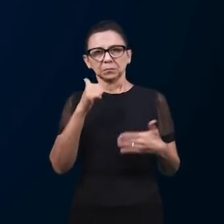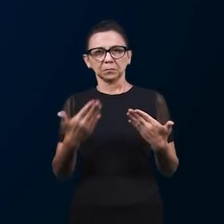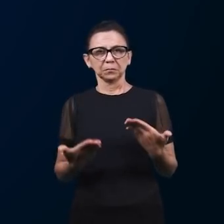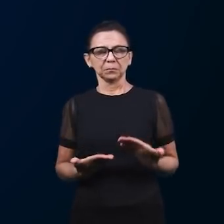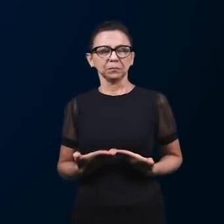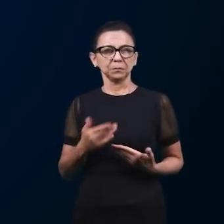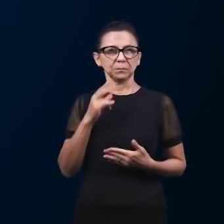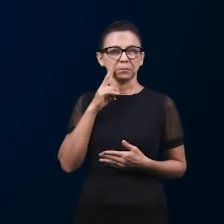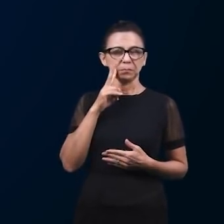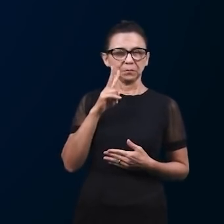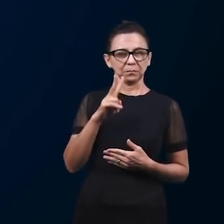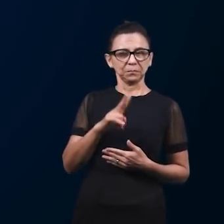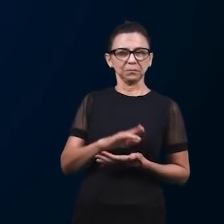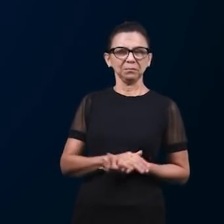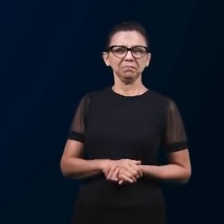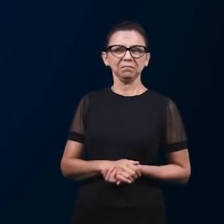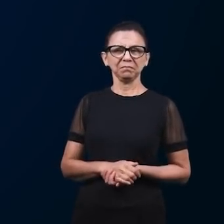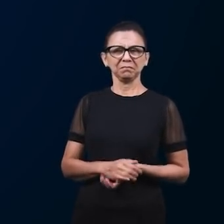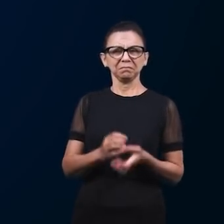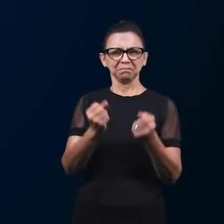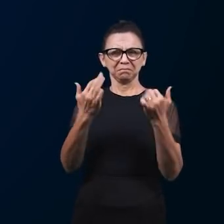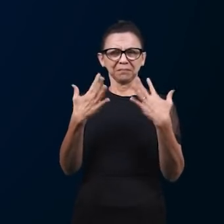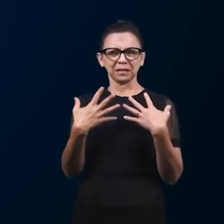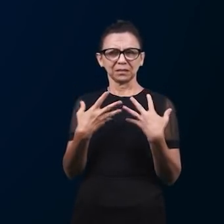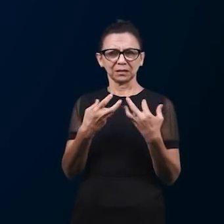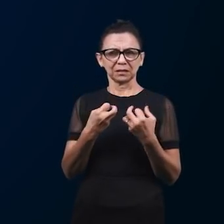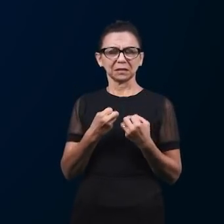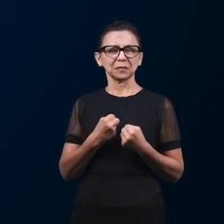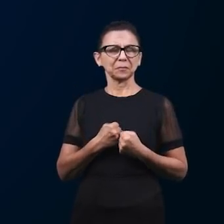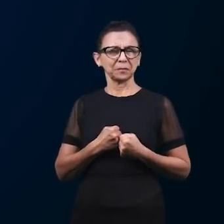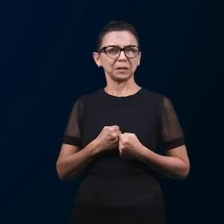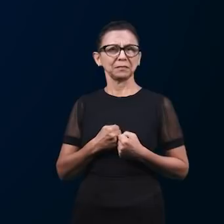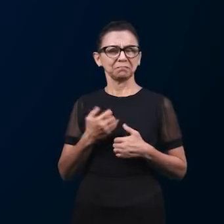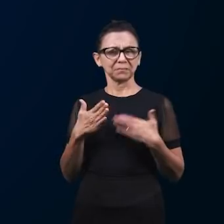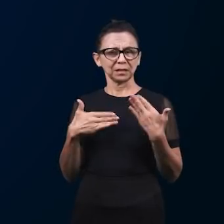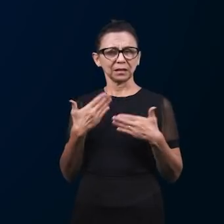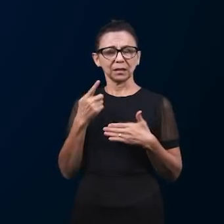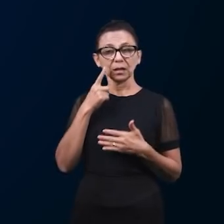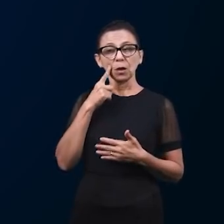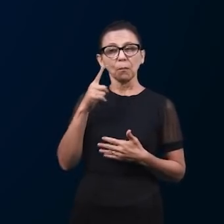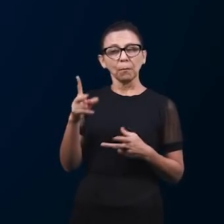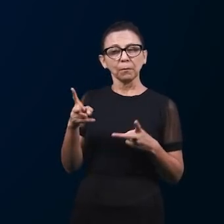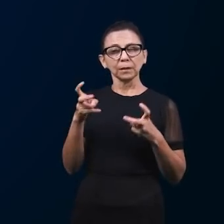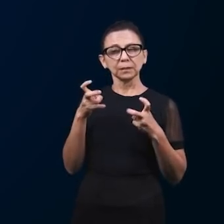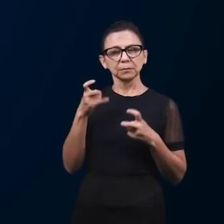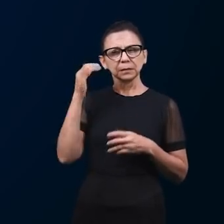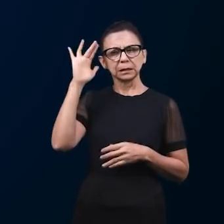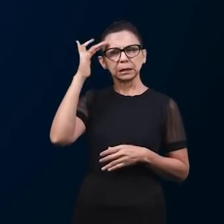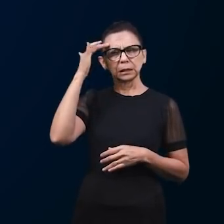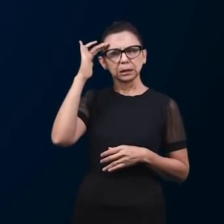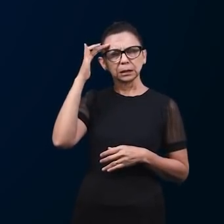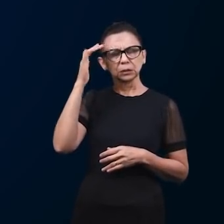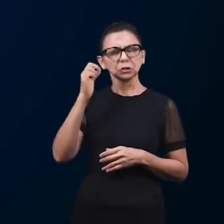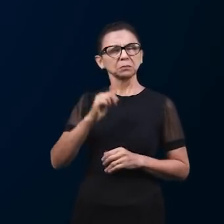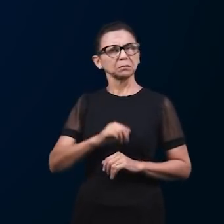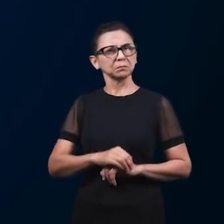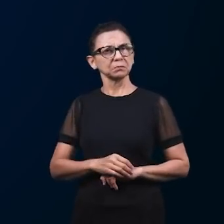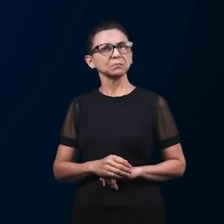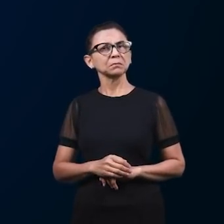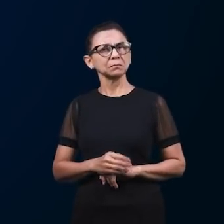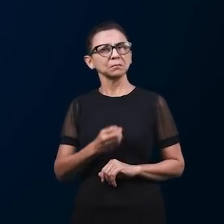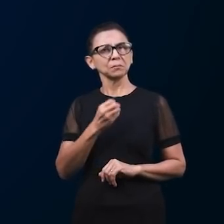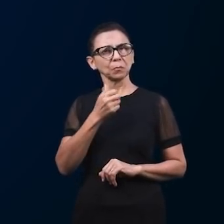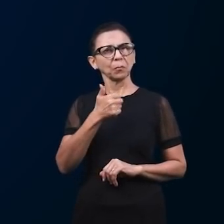das senhoras, eu recebi uma grande bênção, porque ao ver o entendimento delas, o pastor é o